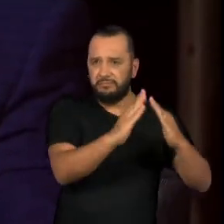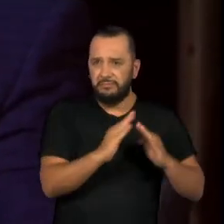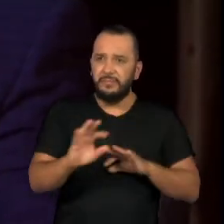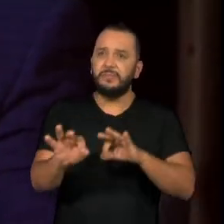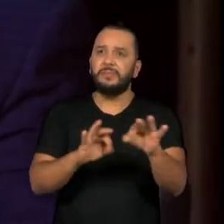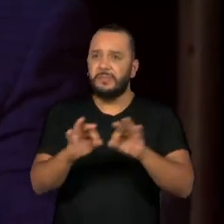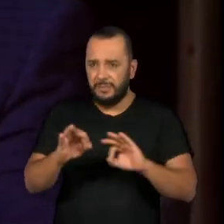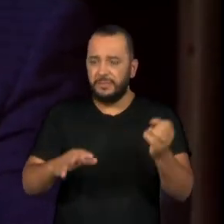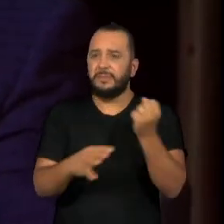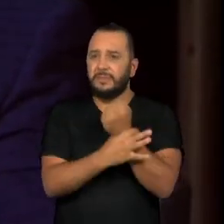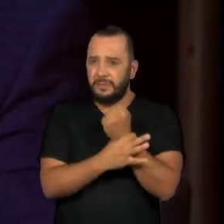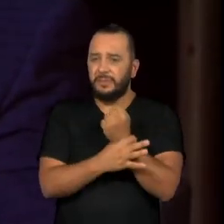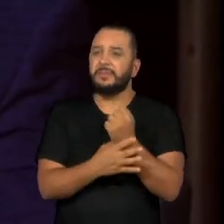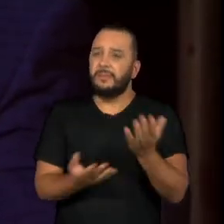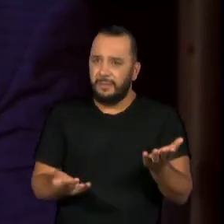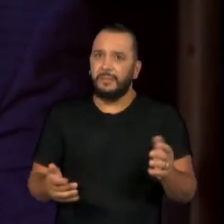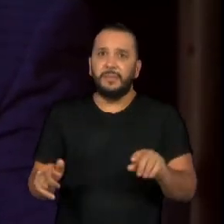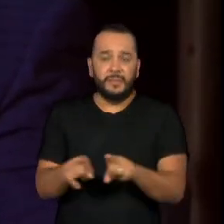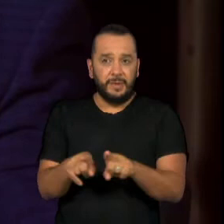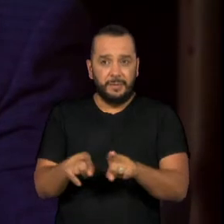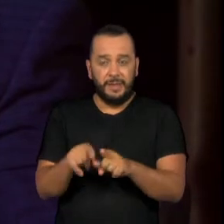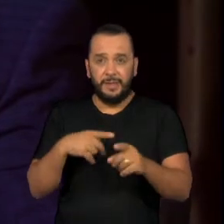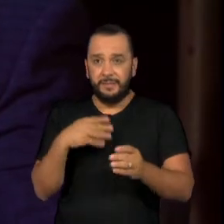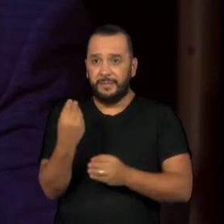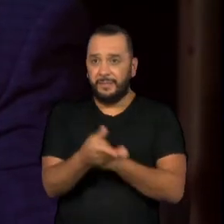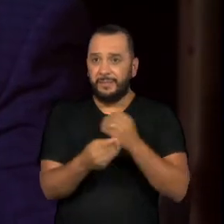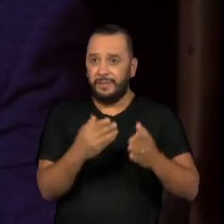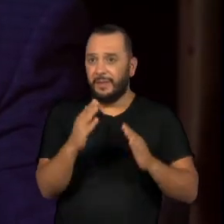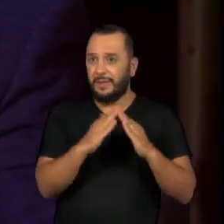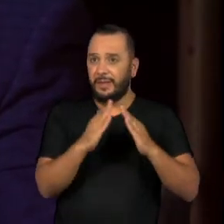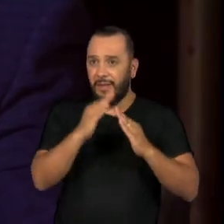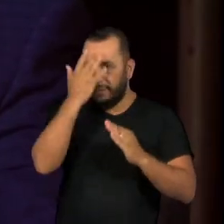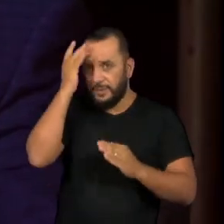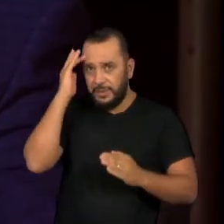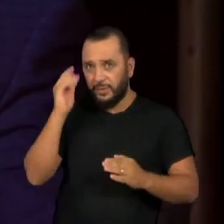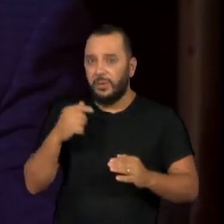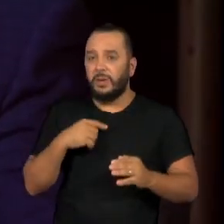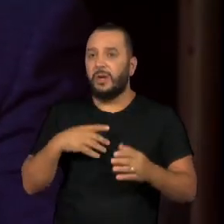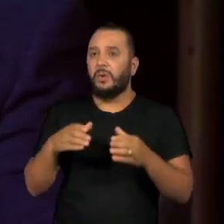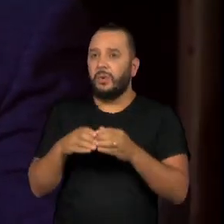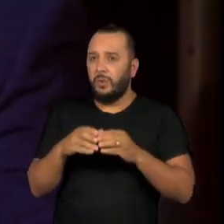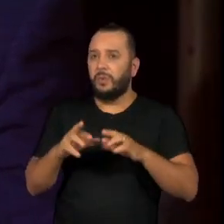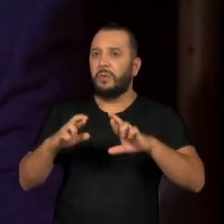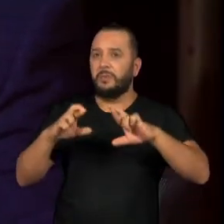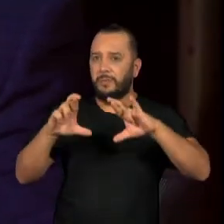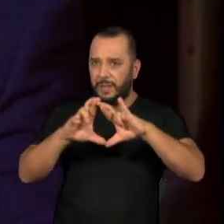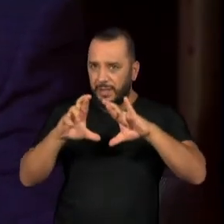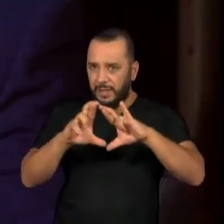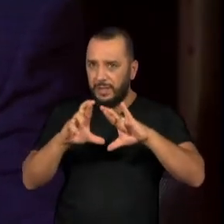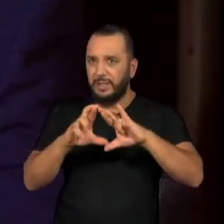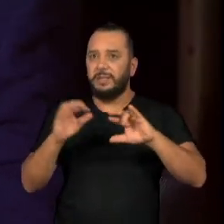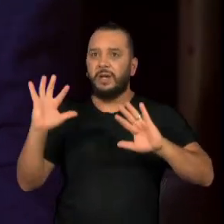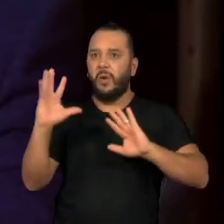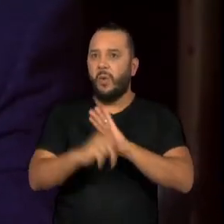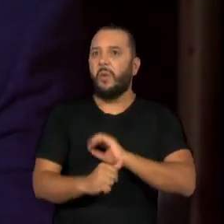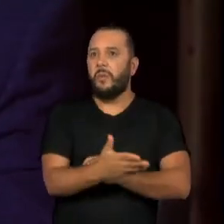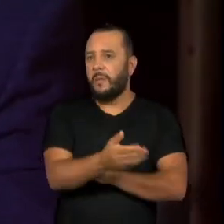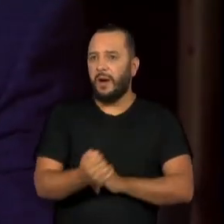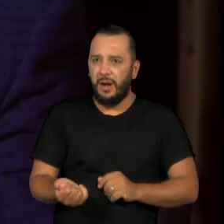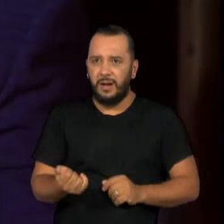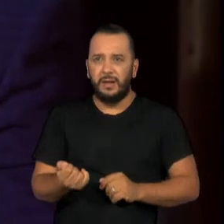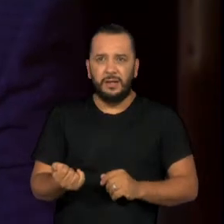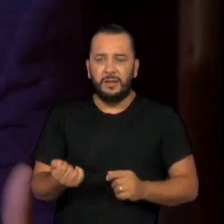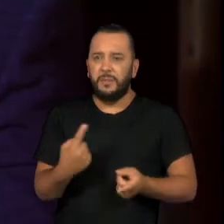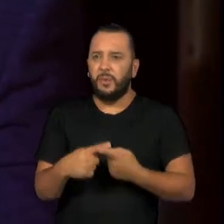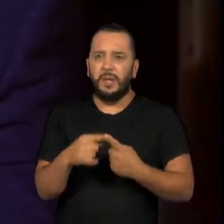de segurança porque também não adianta você da casa para as pessoas e a Melissa e o tráfico tomar as casas das pessoas por que você não